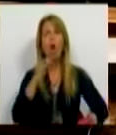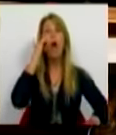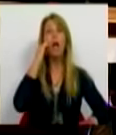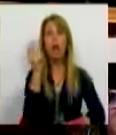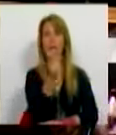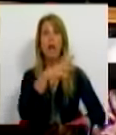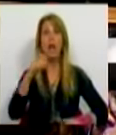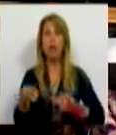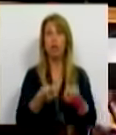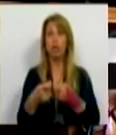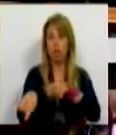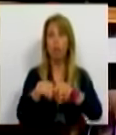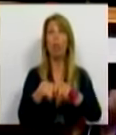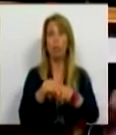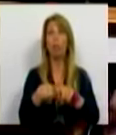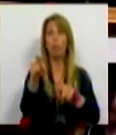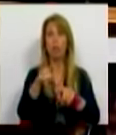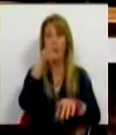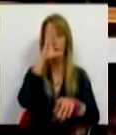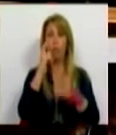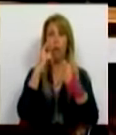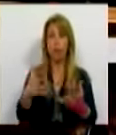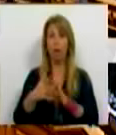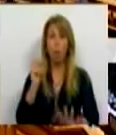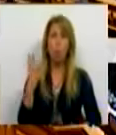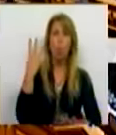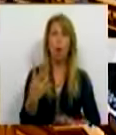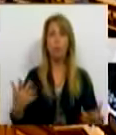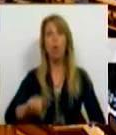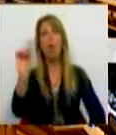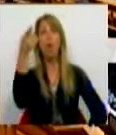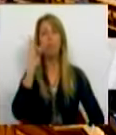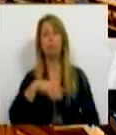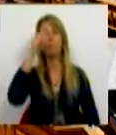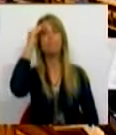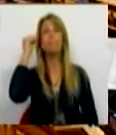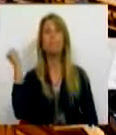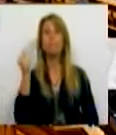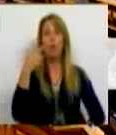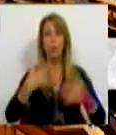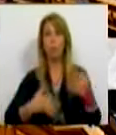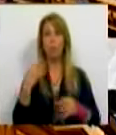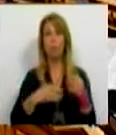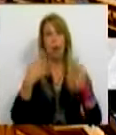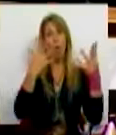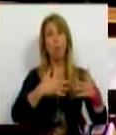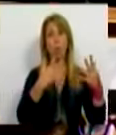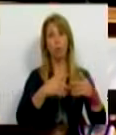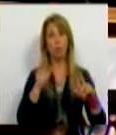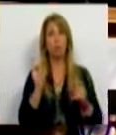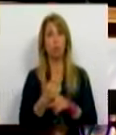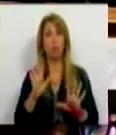governo de 4 anos. Talvez esquecendo-se do Tribunal de Contas depois de se terem esquecido o Tribunal